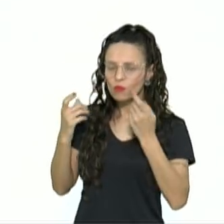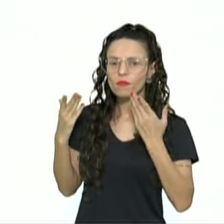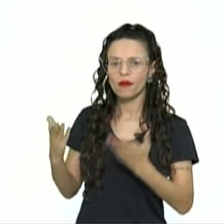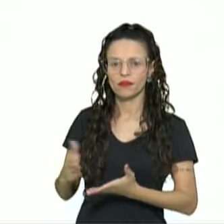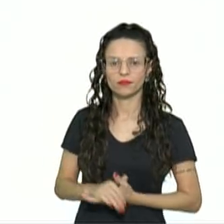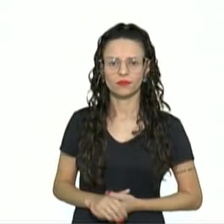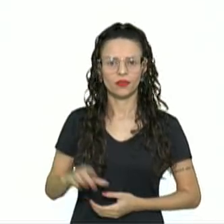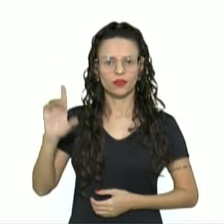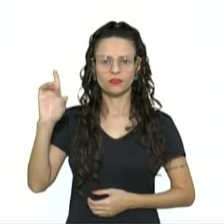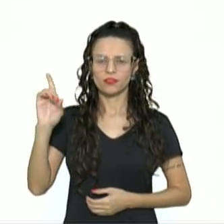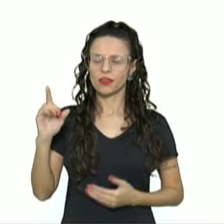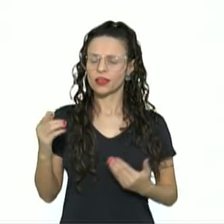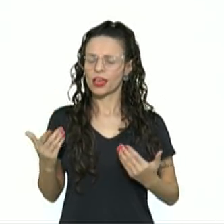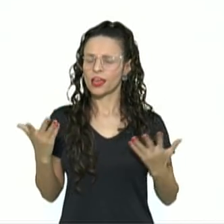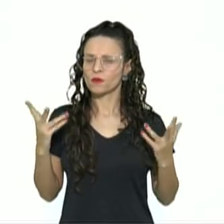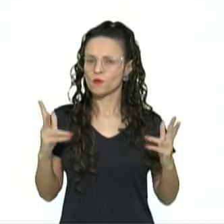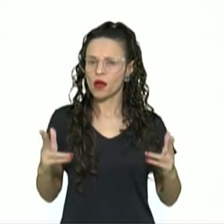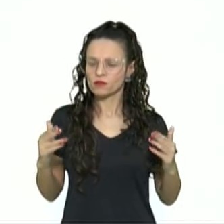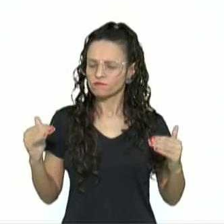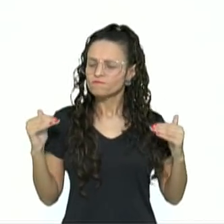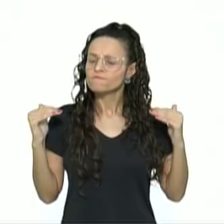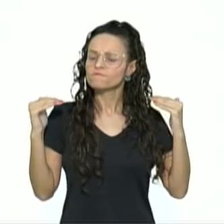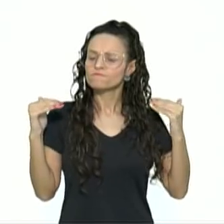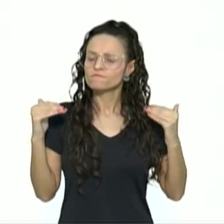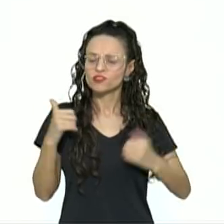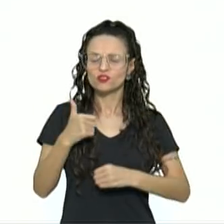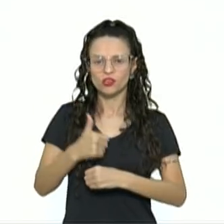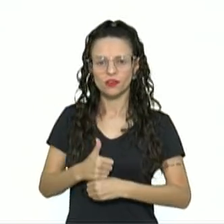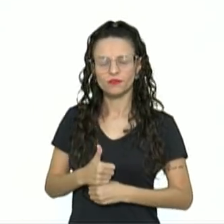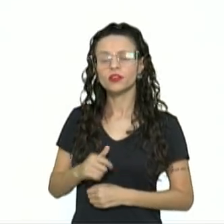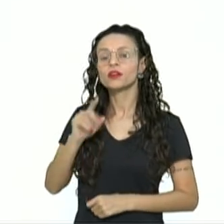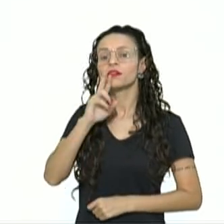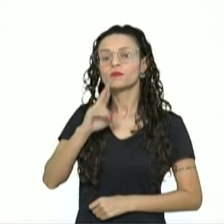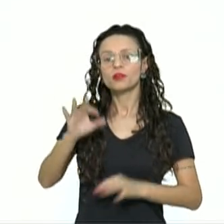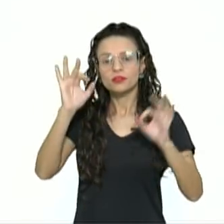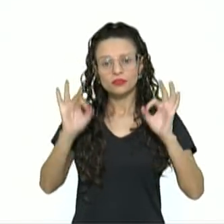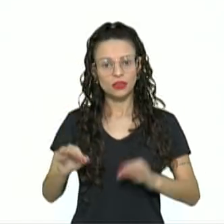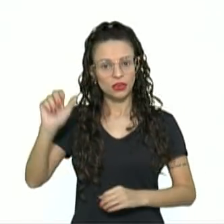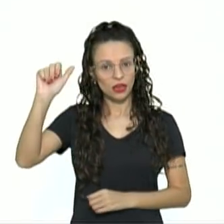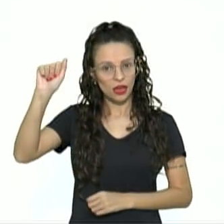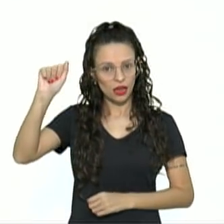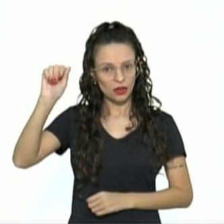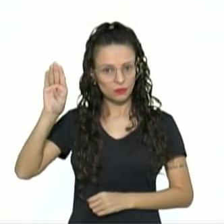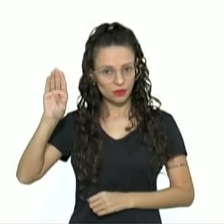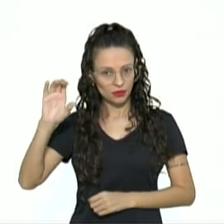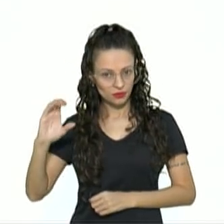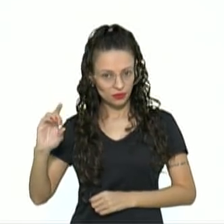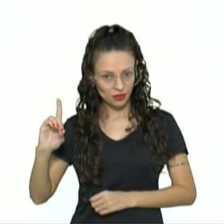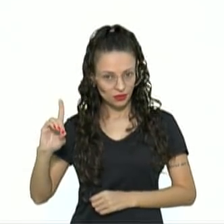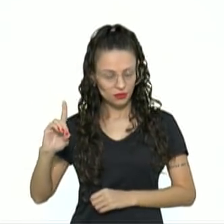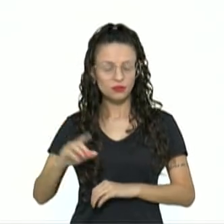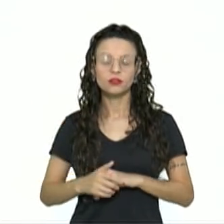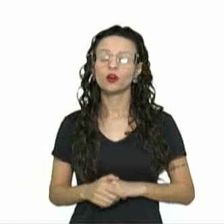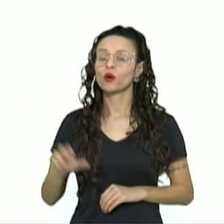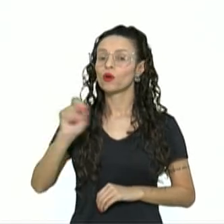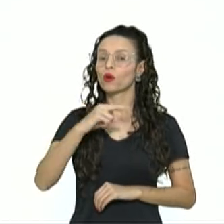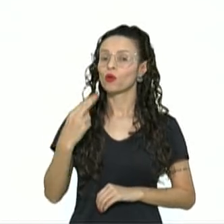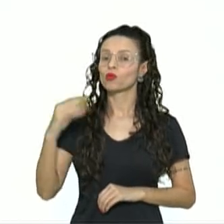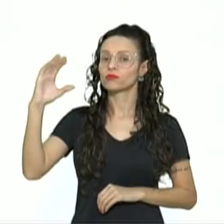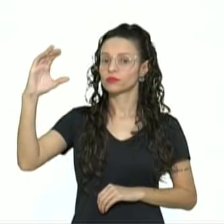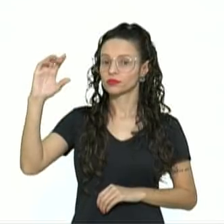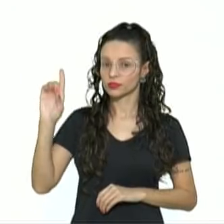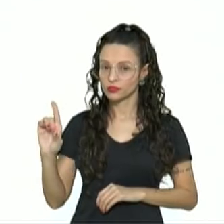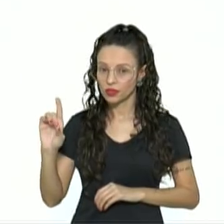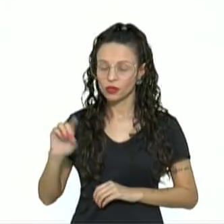D, mestres. As alternativas corretas são A, B e D, ou C e